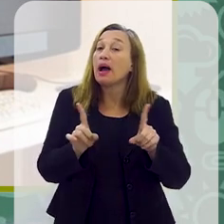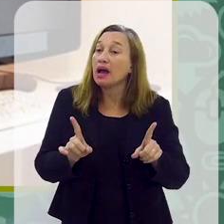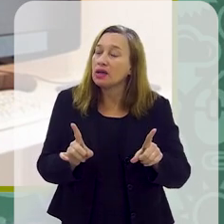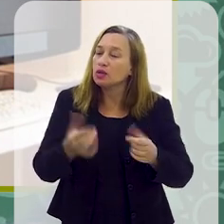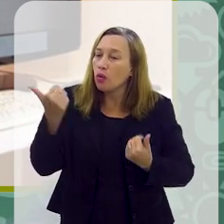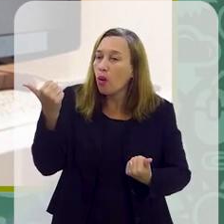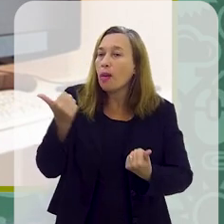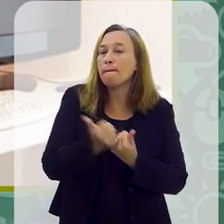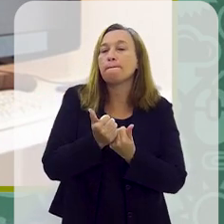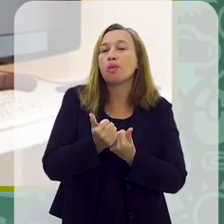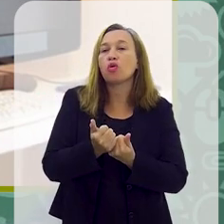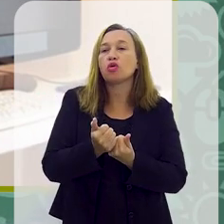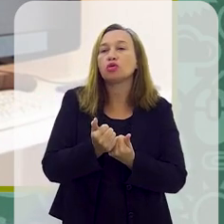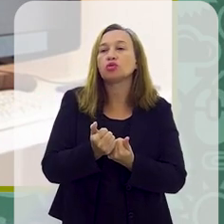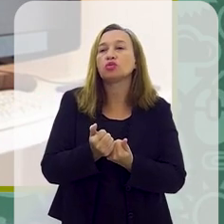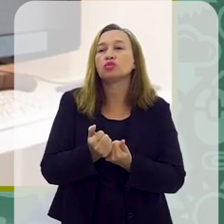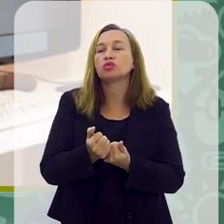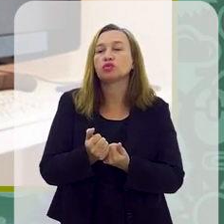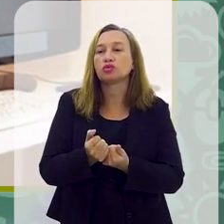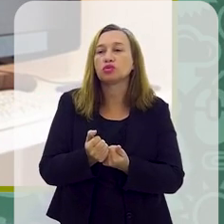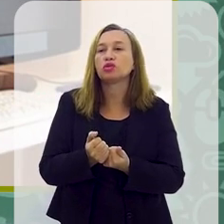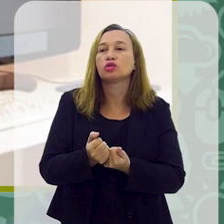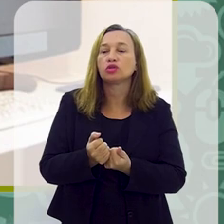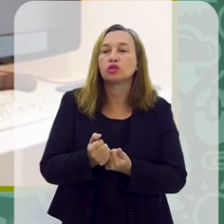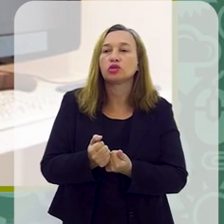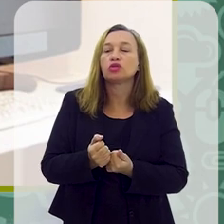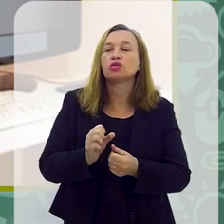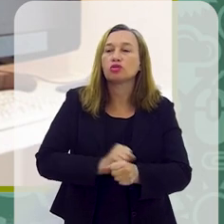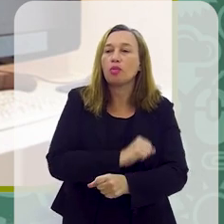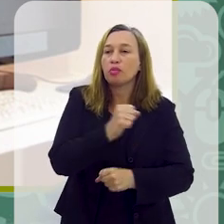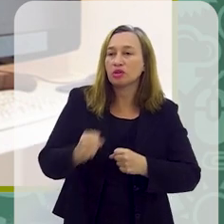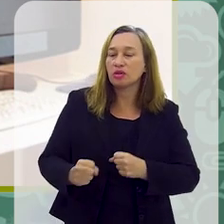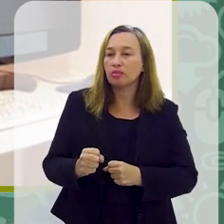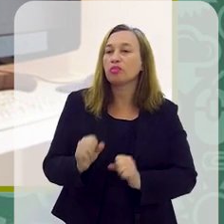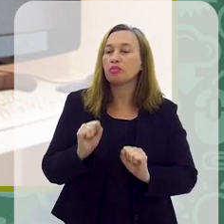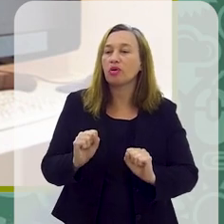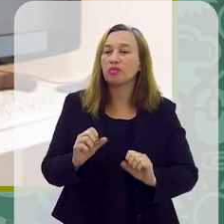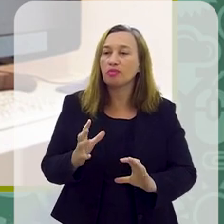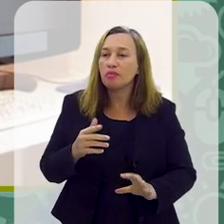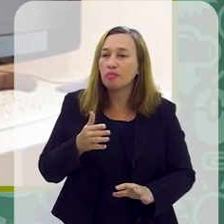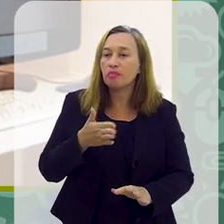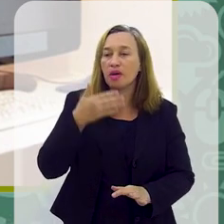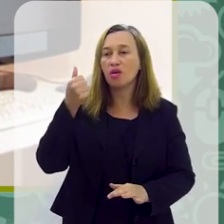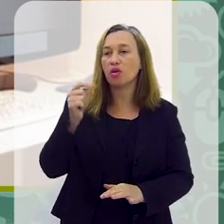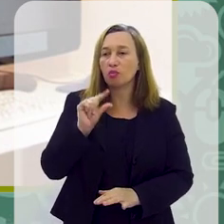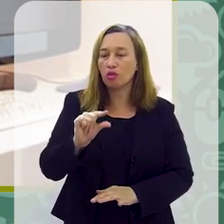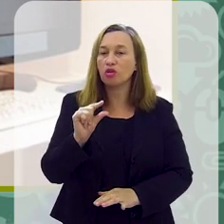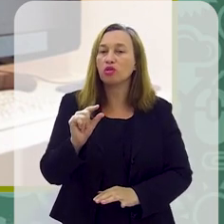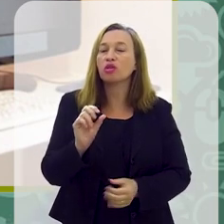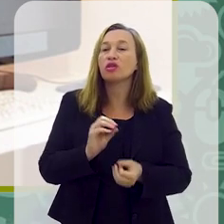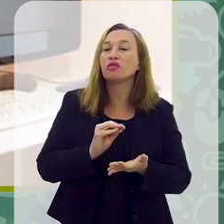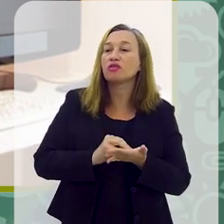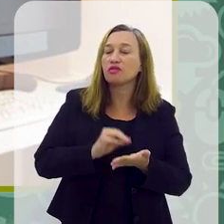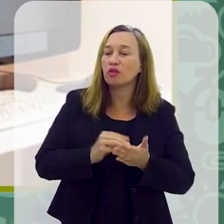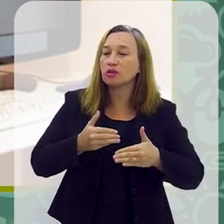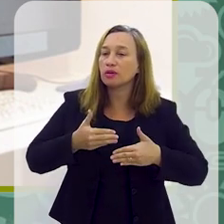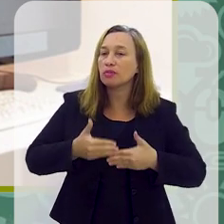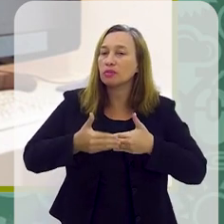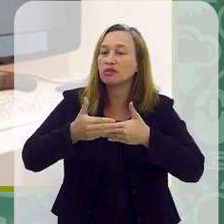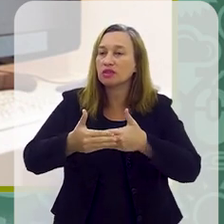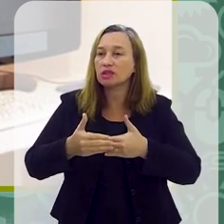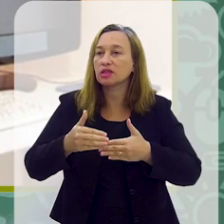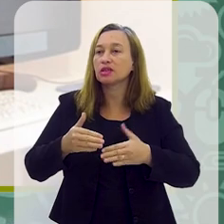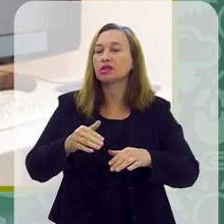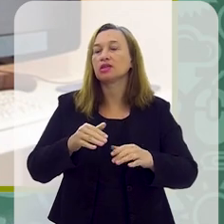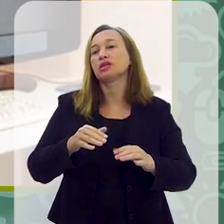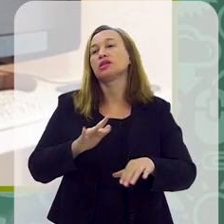essa situação, mas com o apoio do poder público também isso pode melhorar um pouquinho. O que que você acha que ainda precisa avançar nessa questão